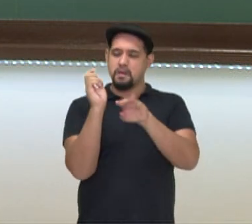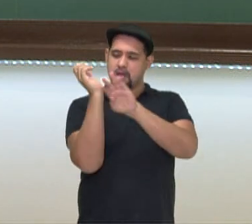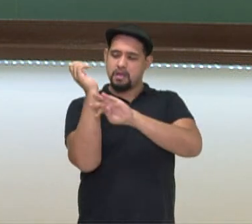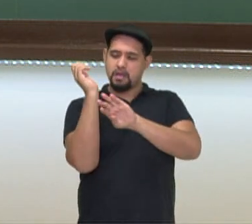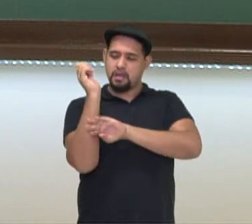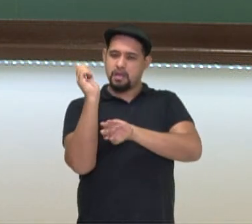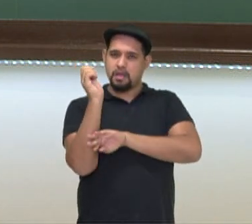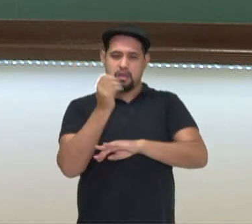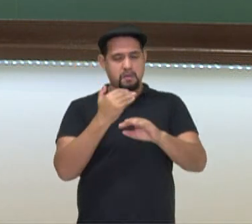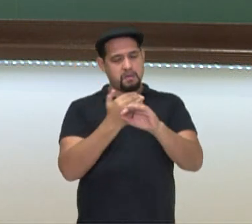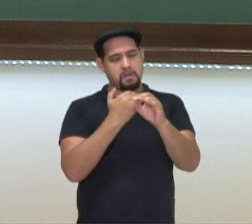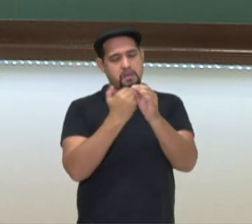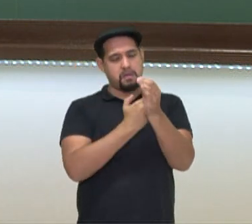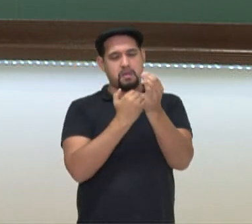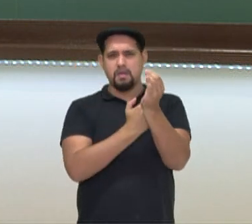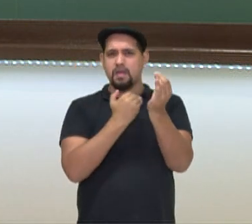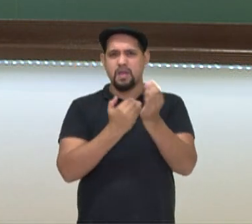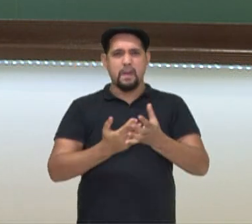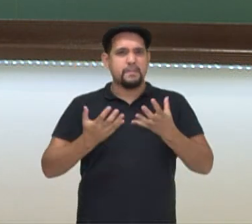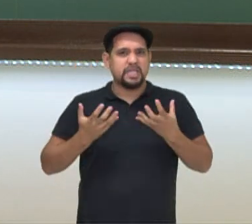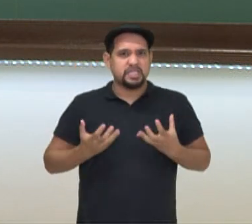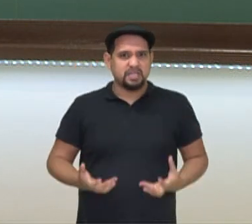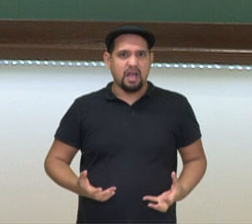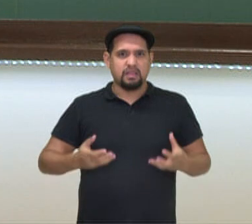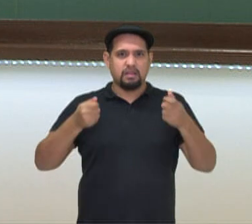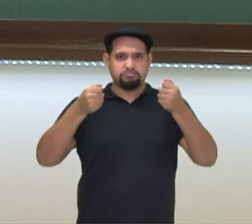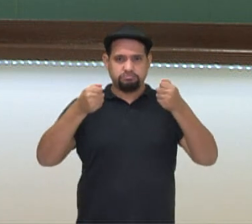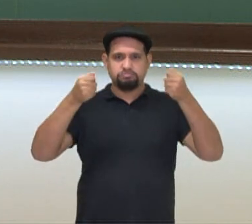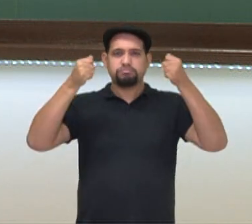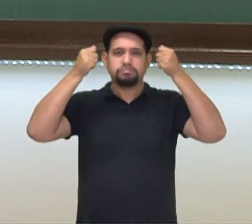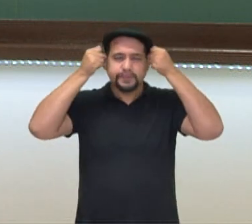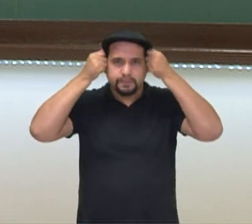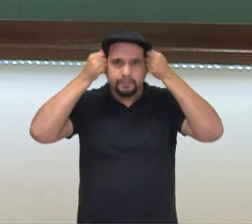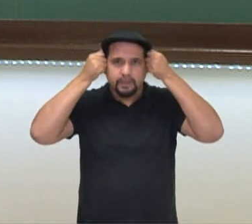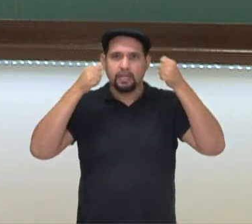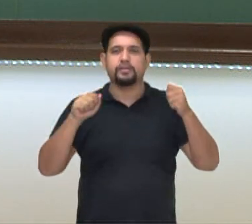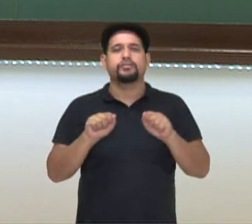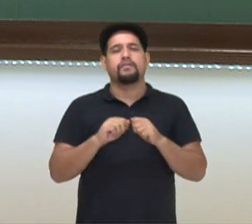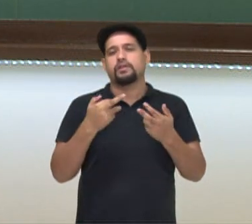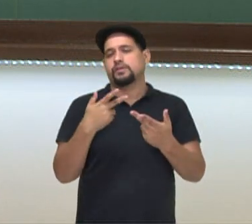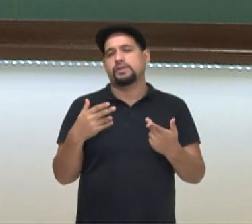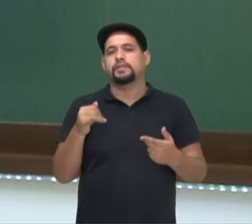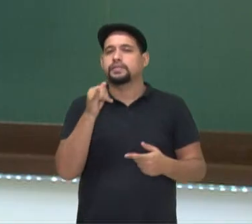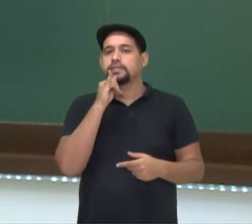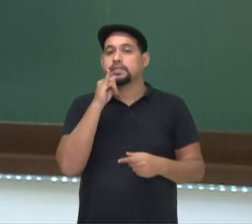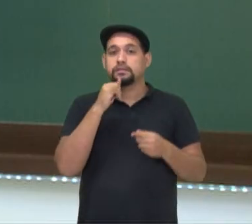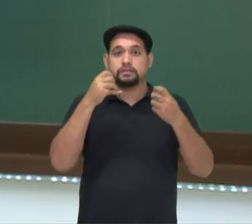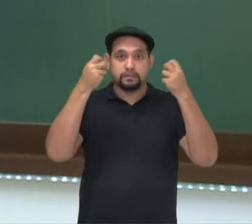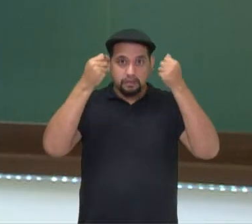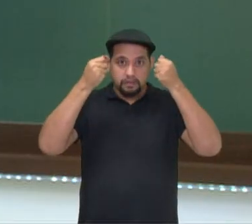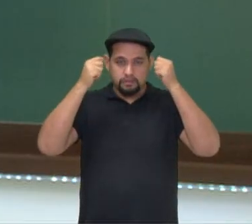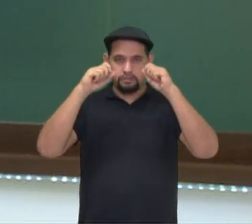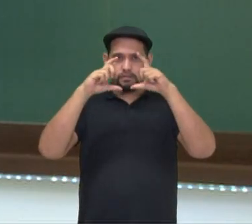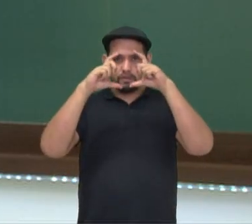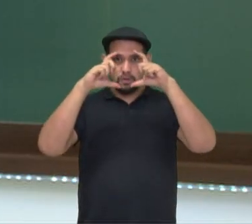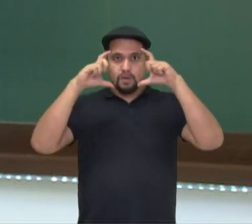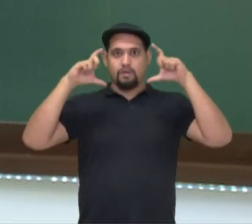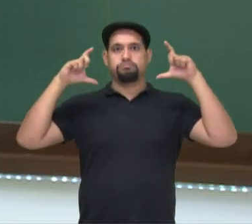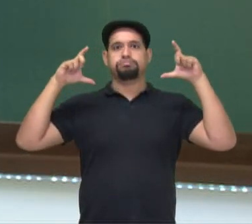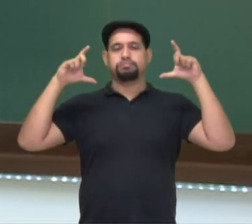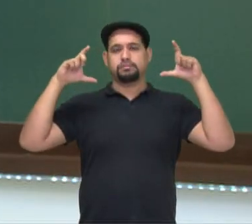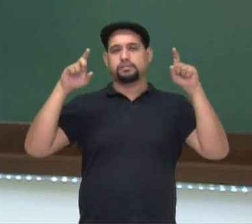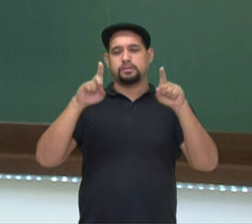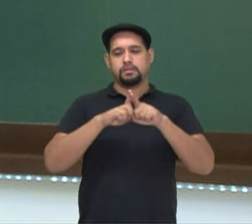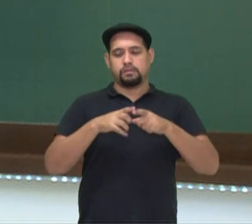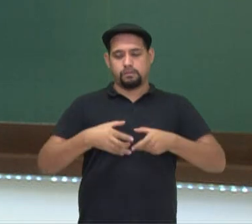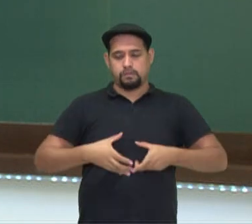entalhadas à mão, Então, eram pesadas. E essas máscaras tinham várias funções. Além de ampliar a figura do ator,